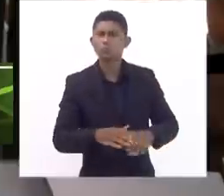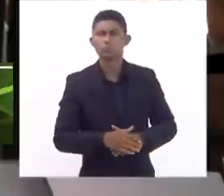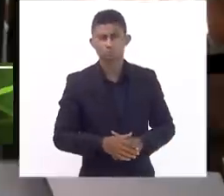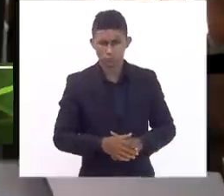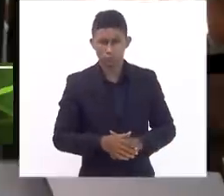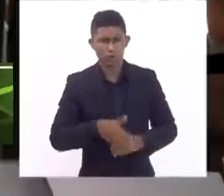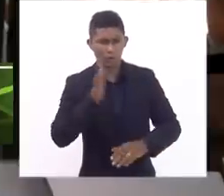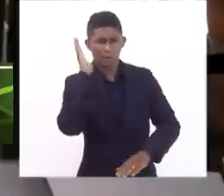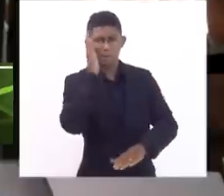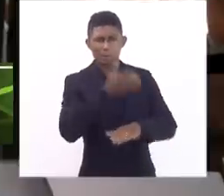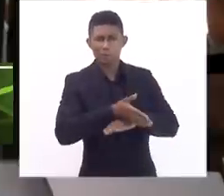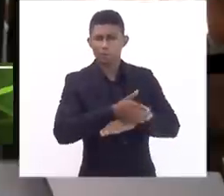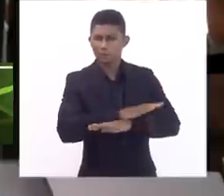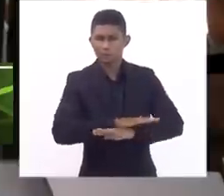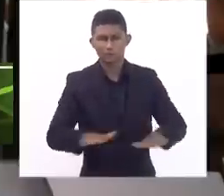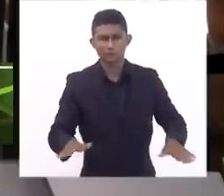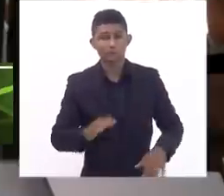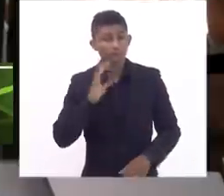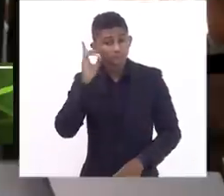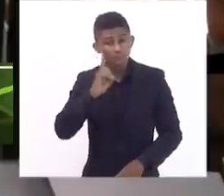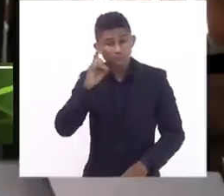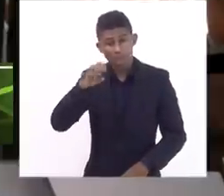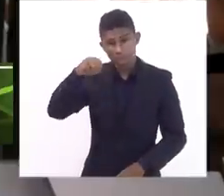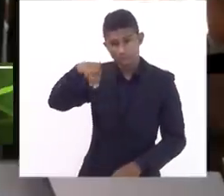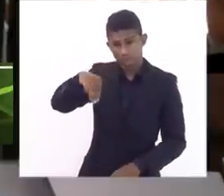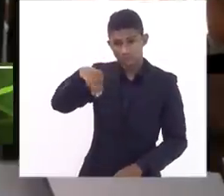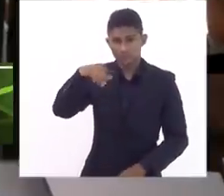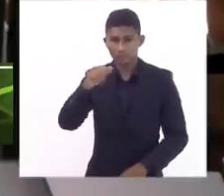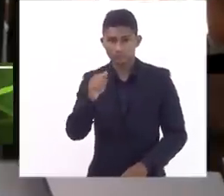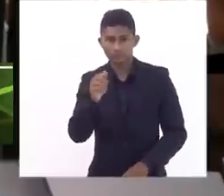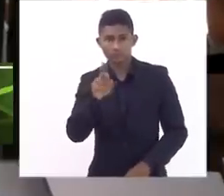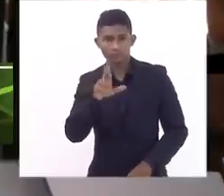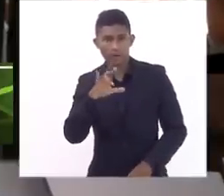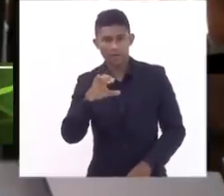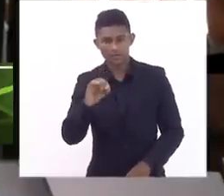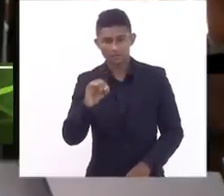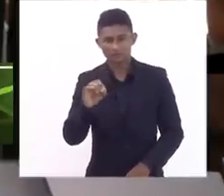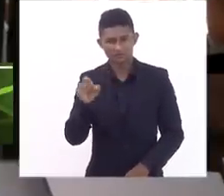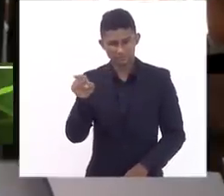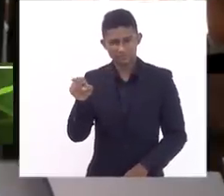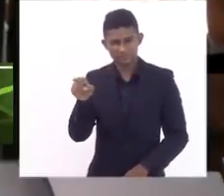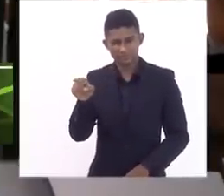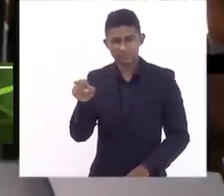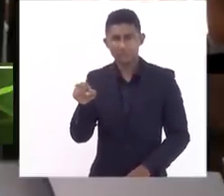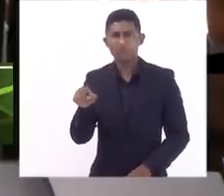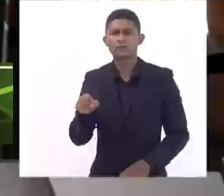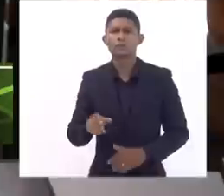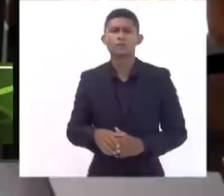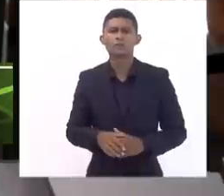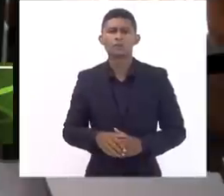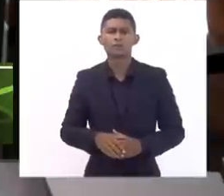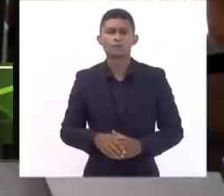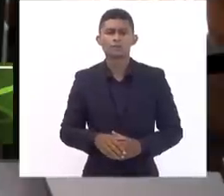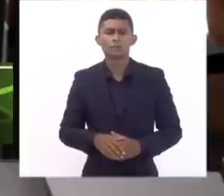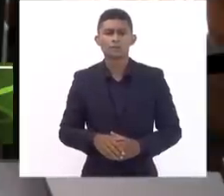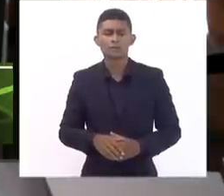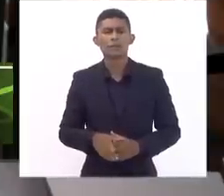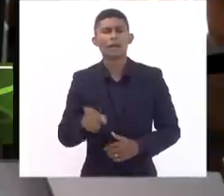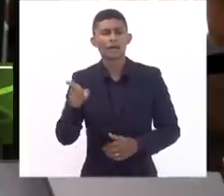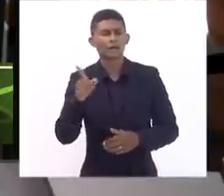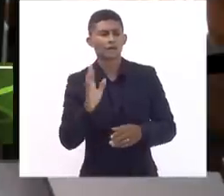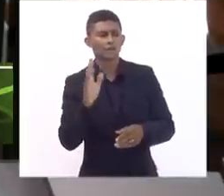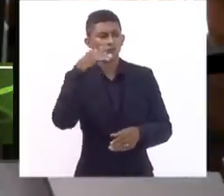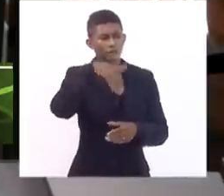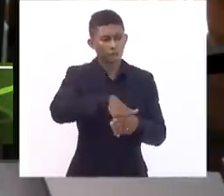Deputado Márcio Pacheco, salvo erro de memória, teve do lado do voto da